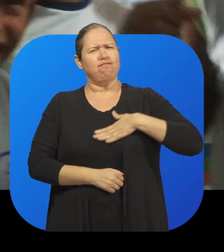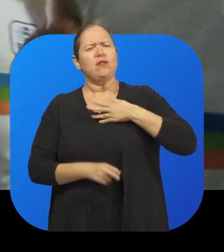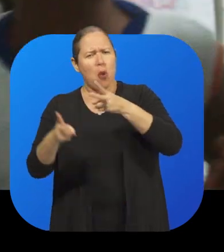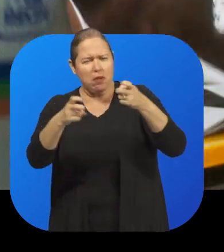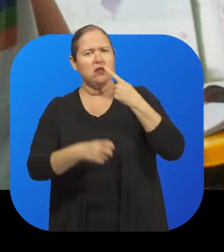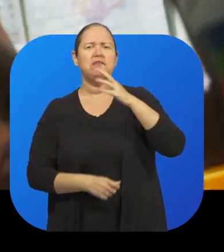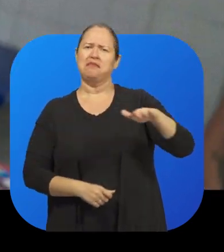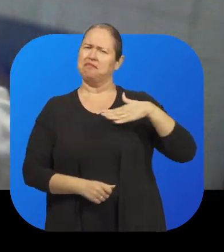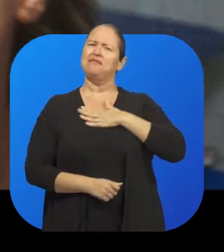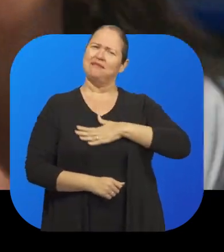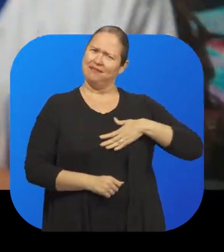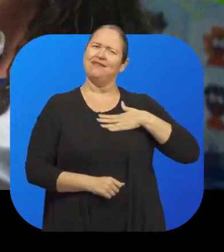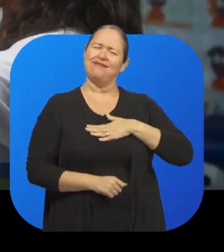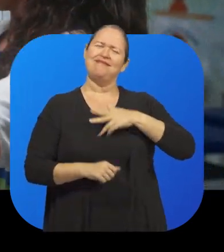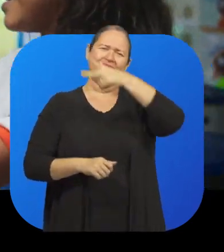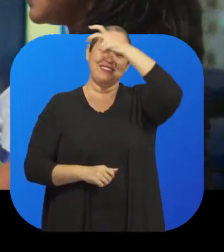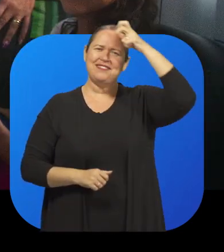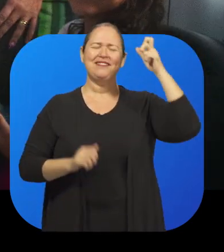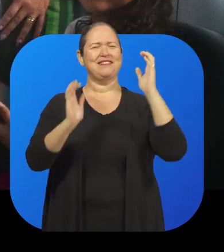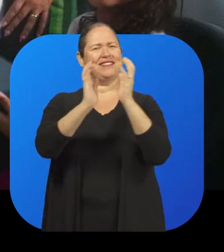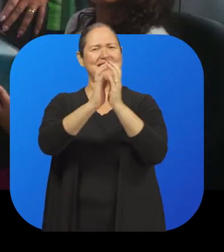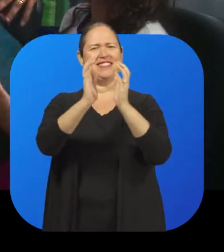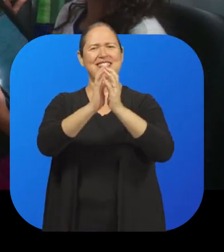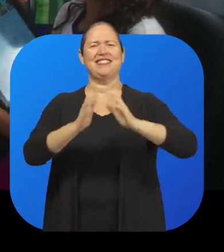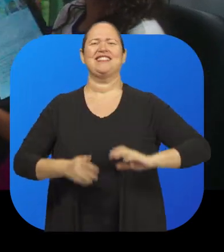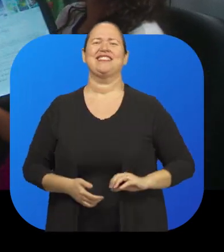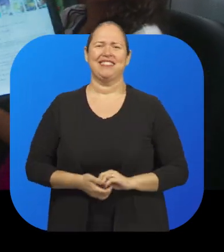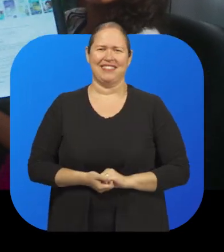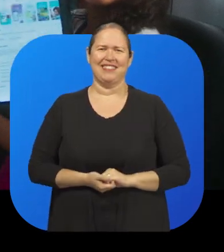prazer. E eu percebi isso muito nos olhos das crianças aqui hoje. Prefeitura do Recife.